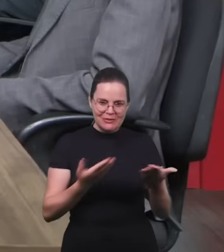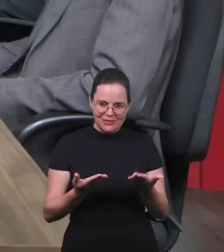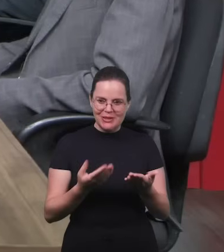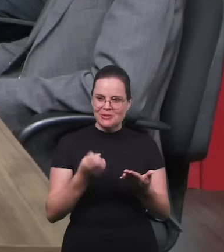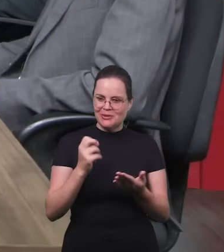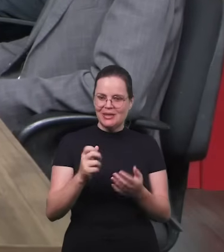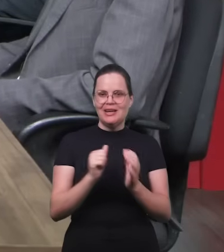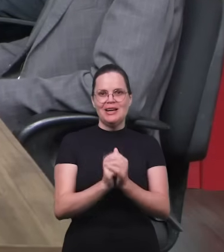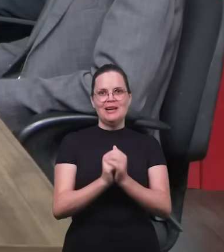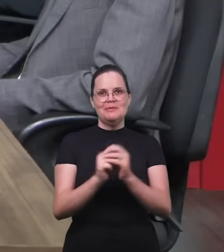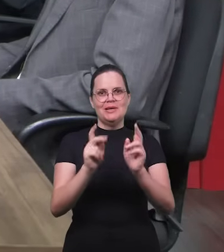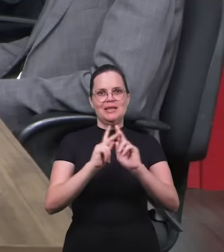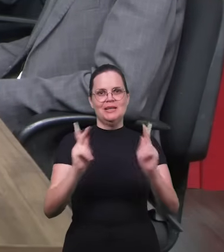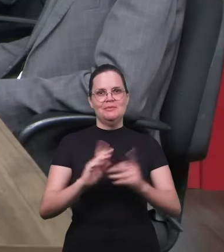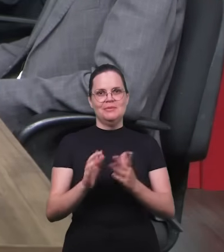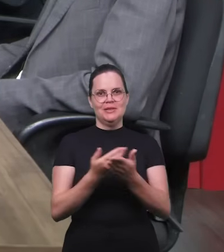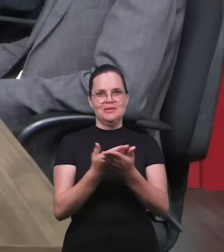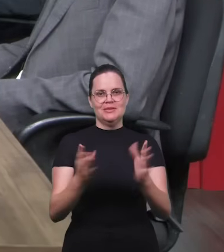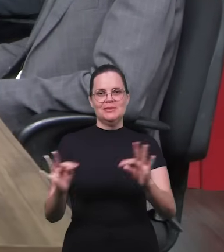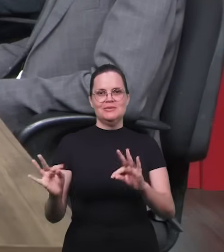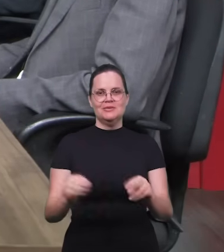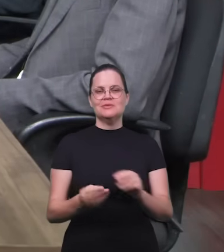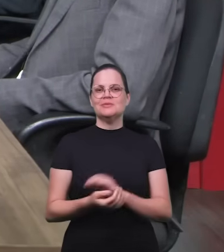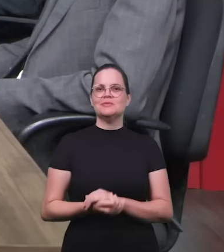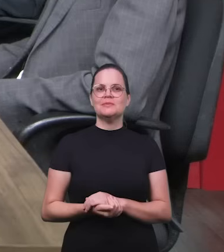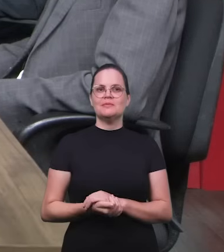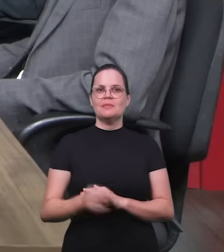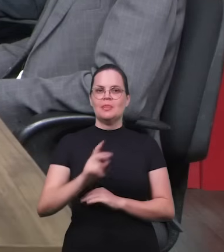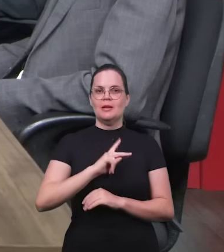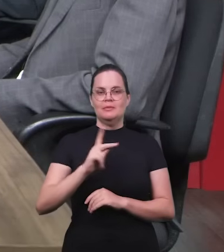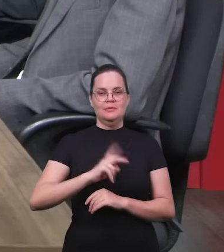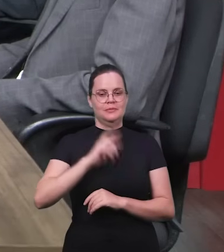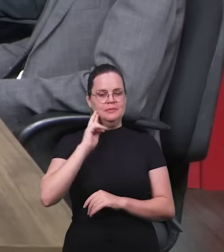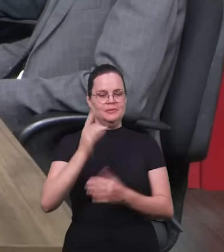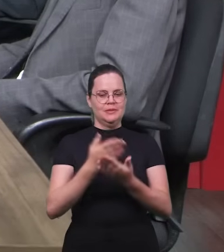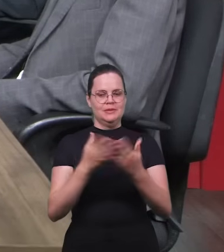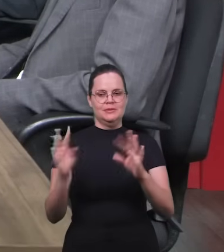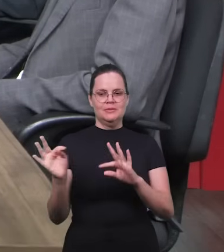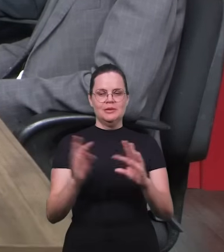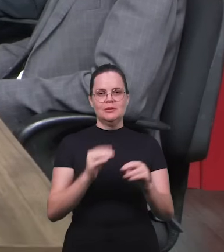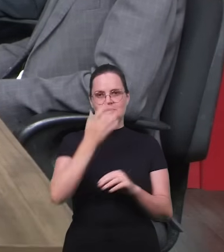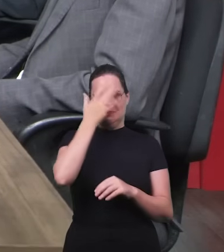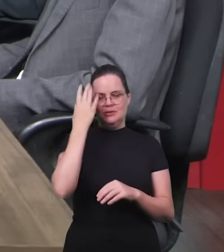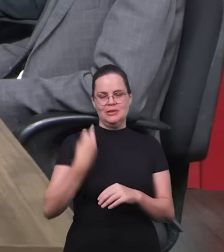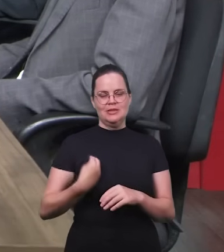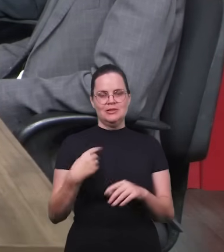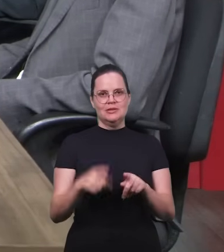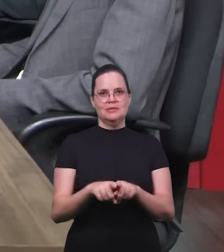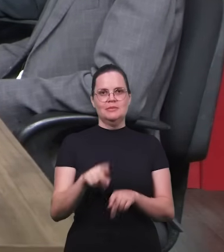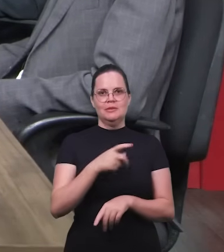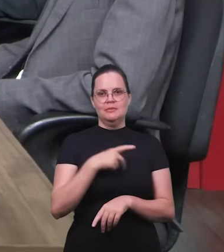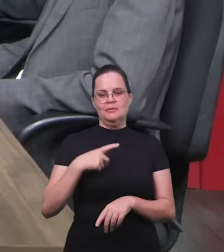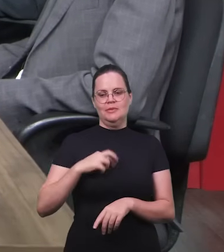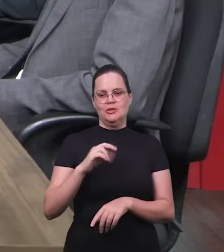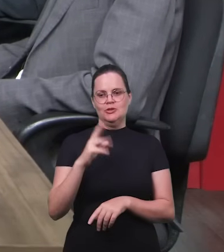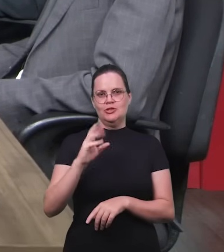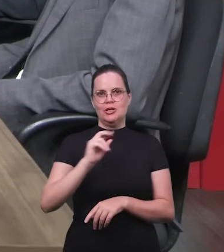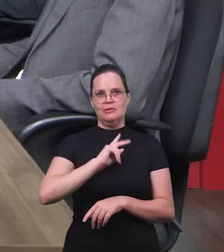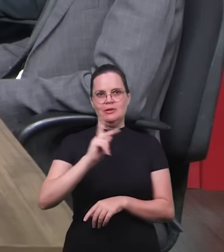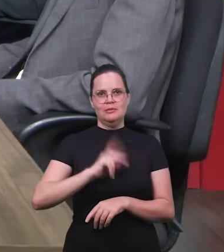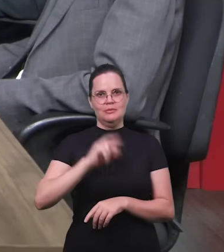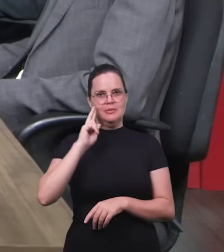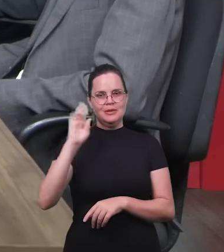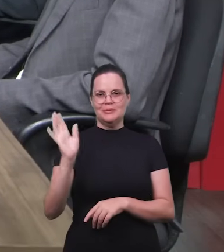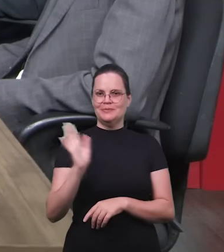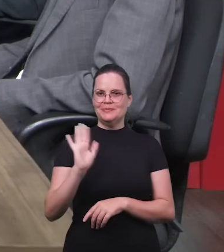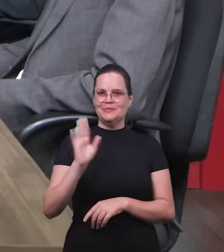do Senhor Jesus a todos. Amém. Pastor Alexandre, paz do Senhor. Pai, seu William, a todos que estão conosco. Amém. Pastor Tiago, Pai do Senhor. até a próxima.